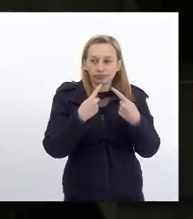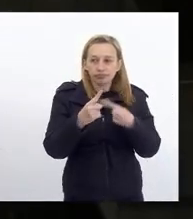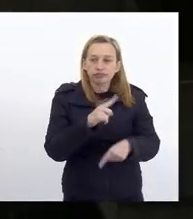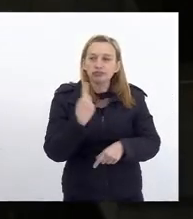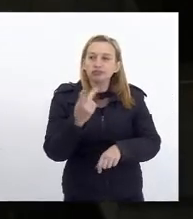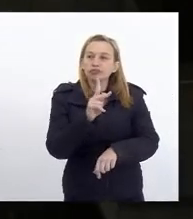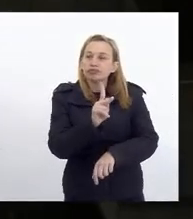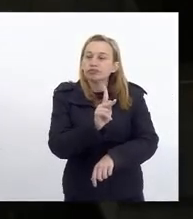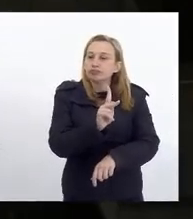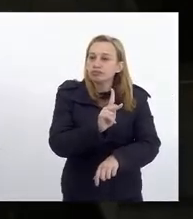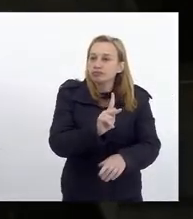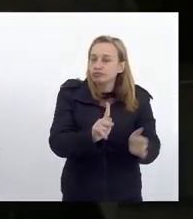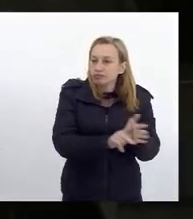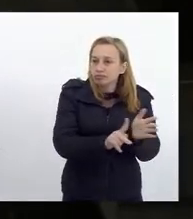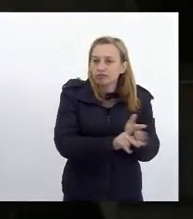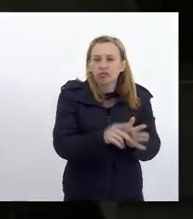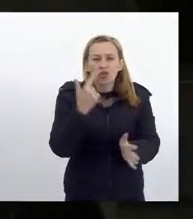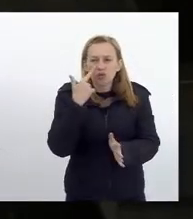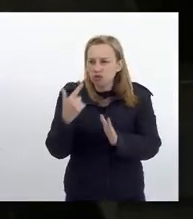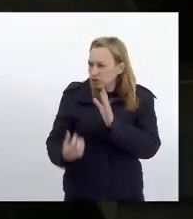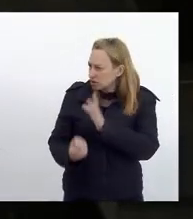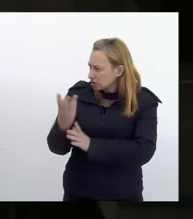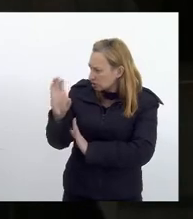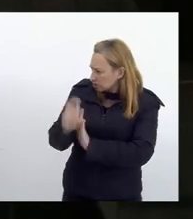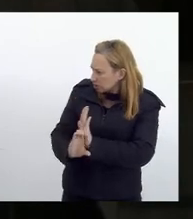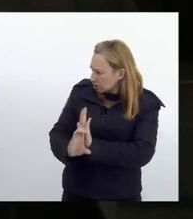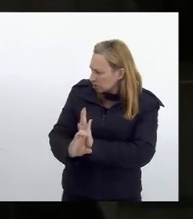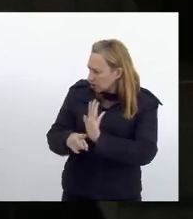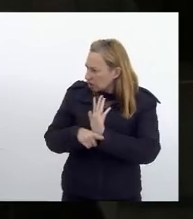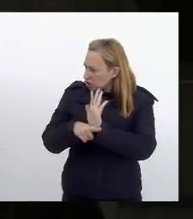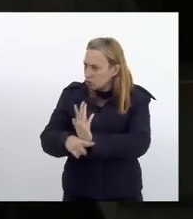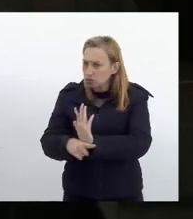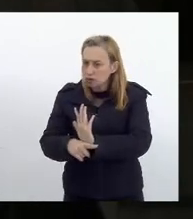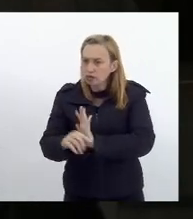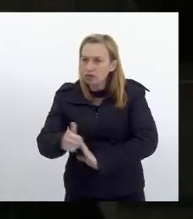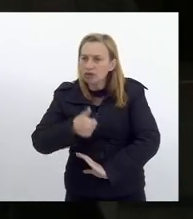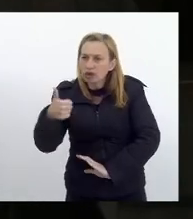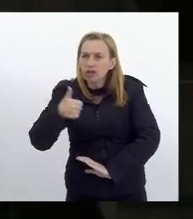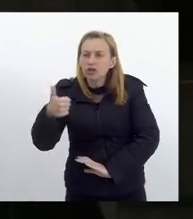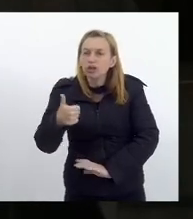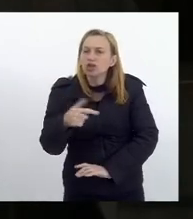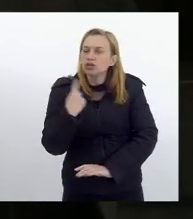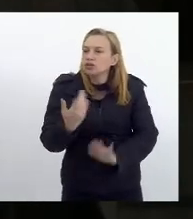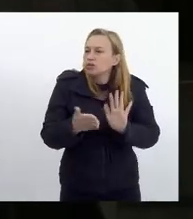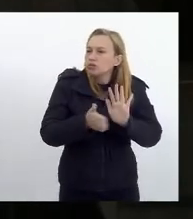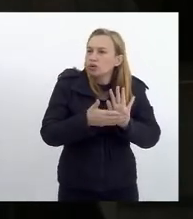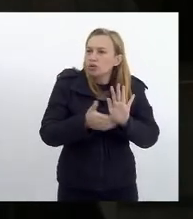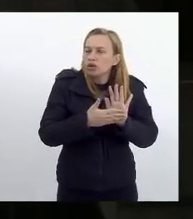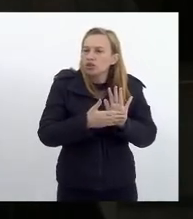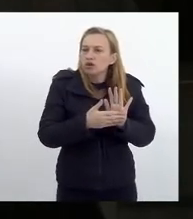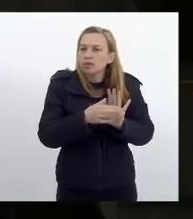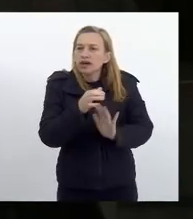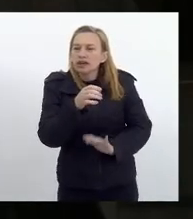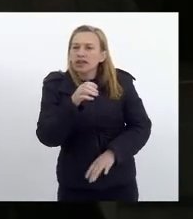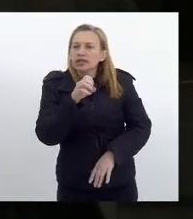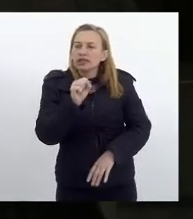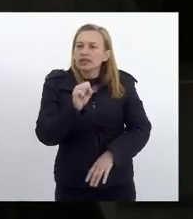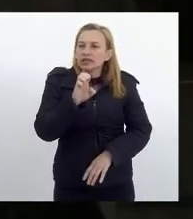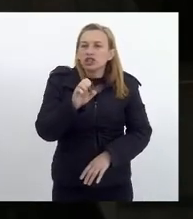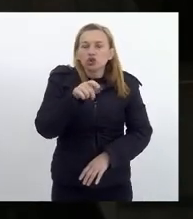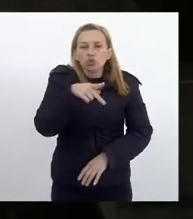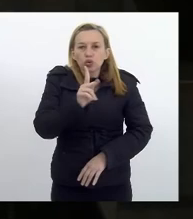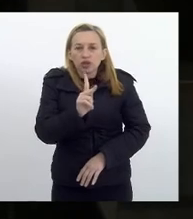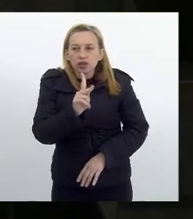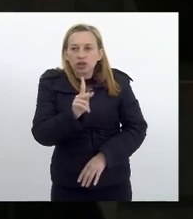Vossa Excelência fez emendas, ouviu as emendas, emendas que ajudam a melhorar o projeto. O que a gente está propondo para a SEDUC, o que a gente está propondo para o